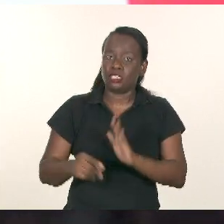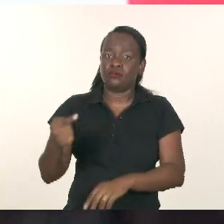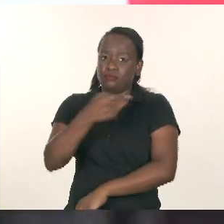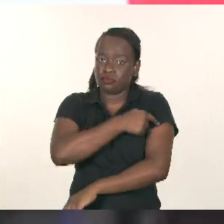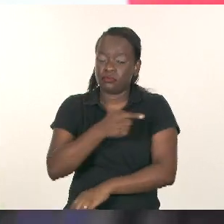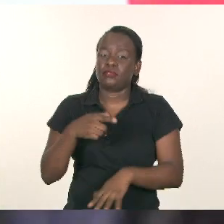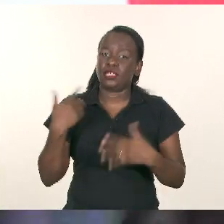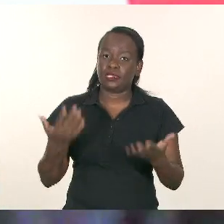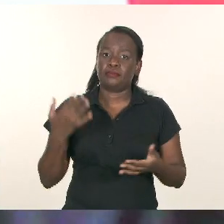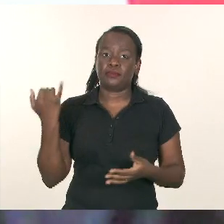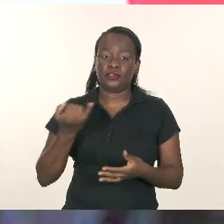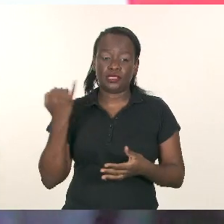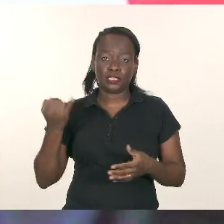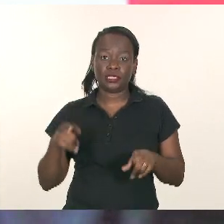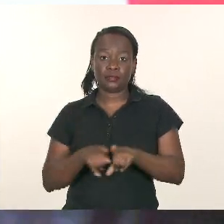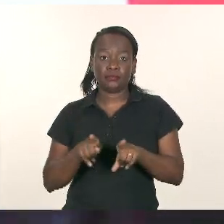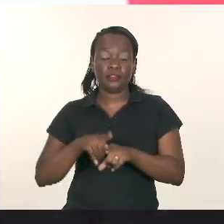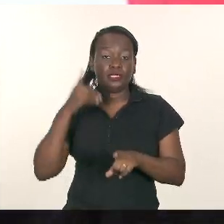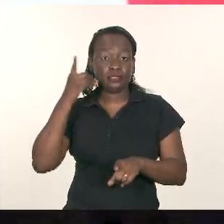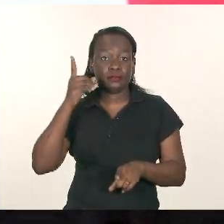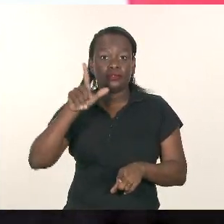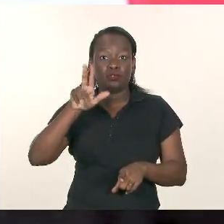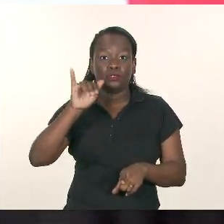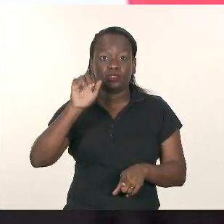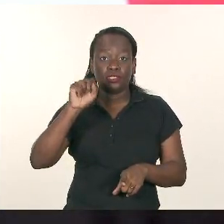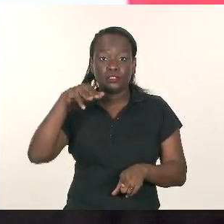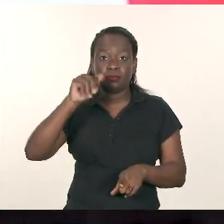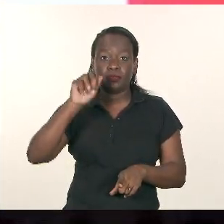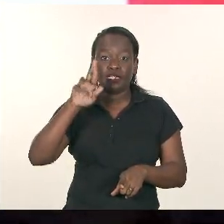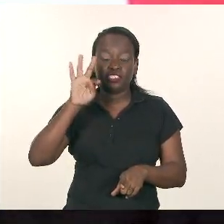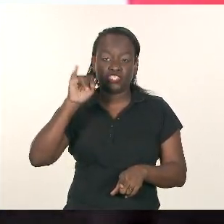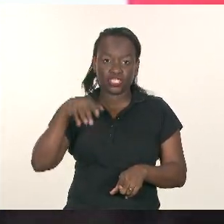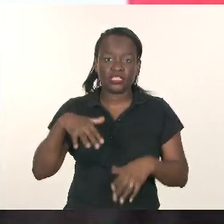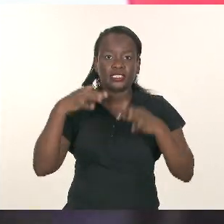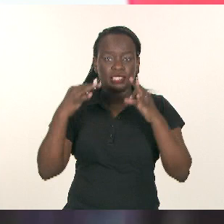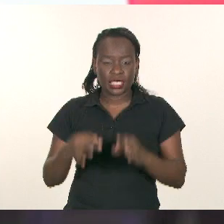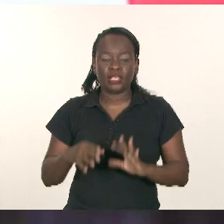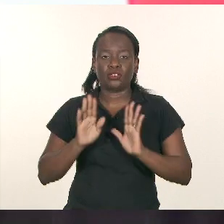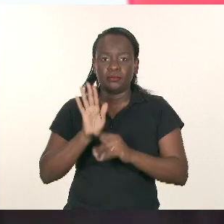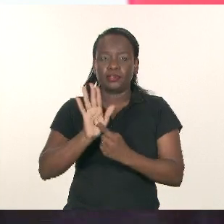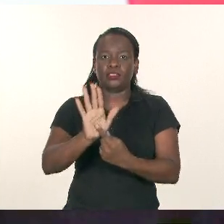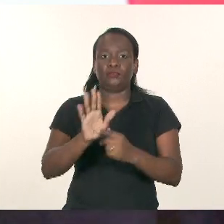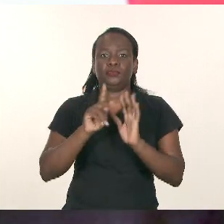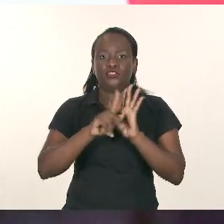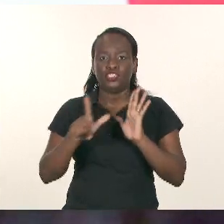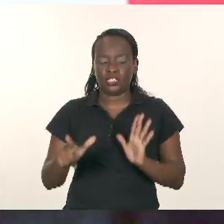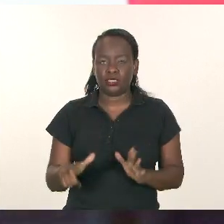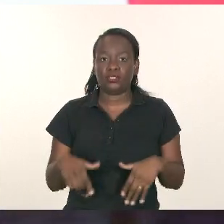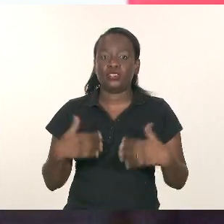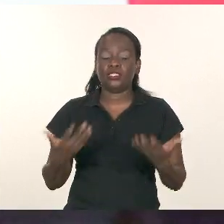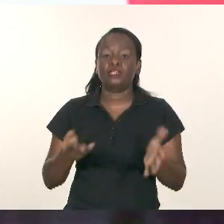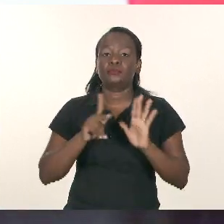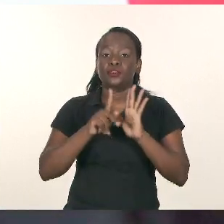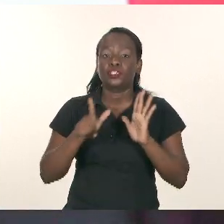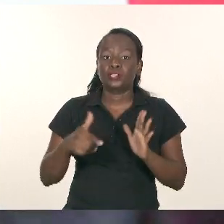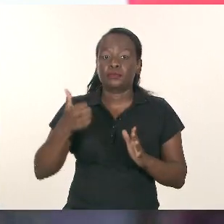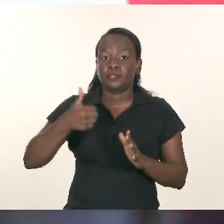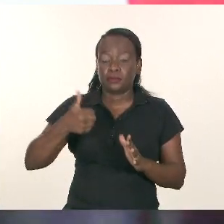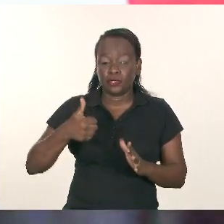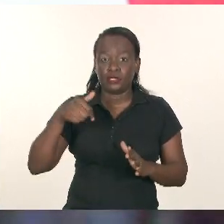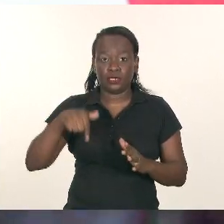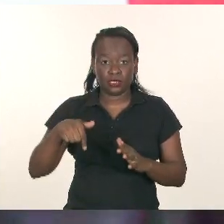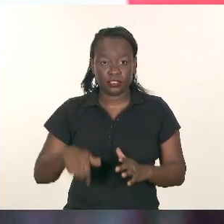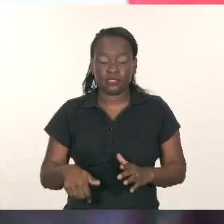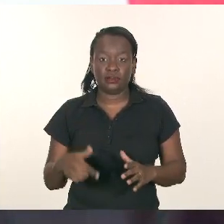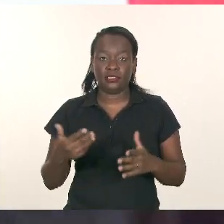é fundamental, e o deputado Luiz Martins acerta ao apresentar esse projeto. Como ele é o primeiro projeto tramitando na casa